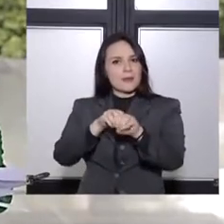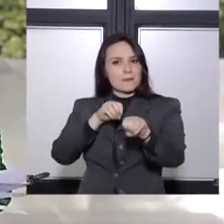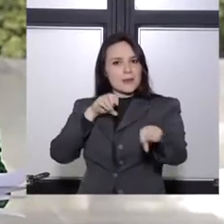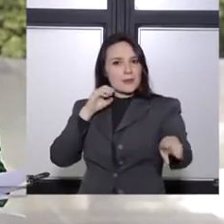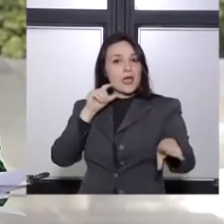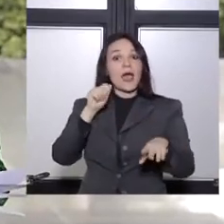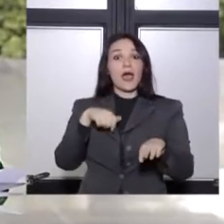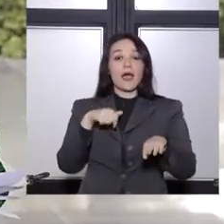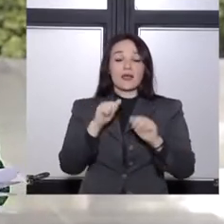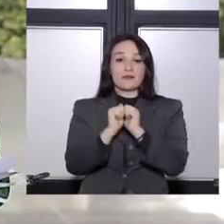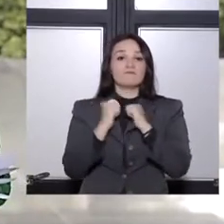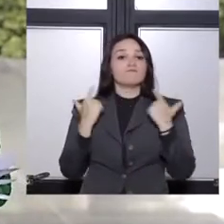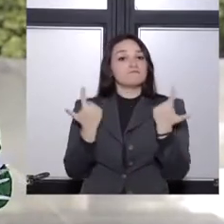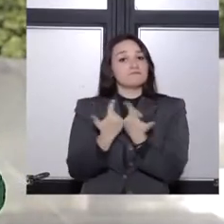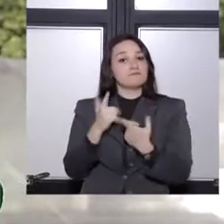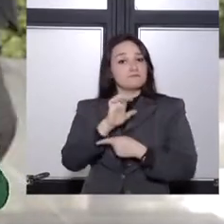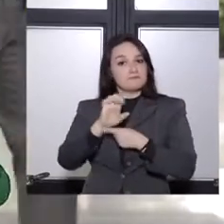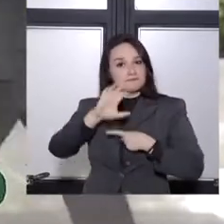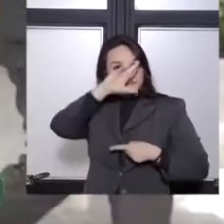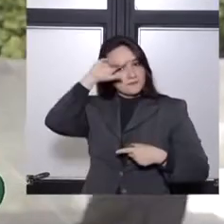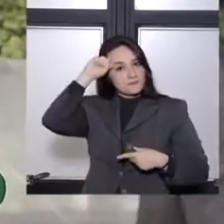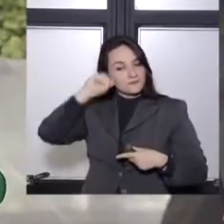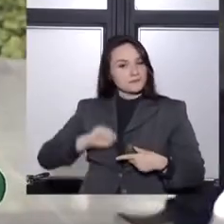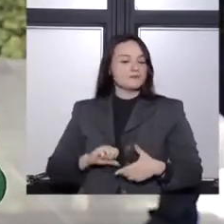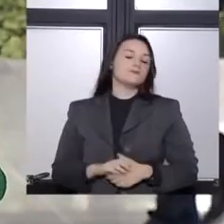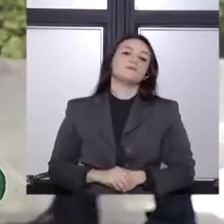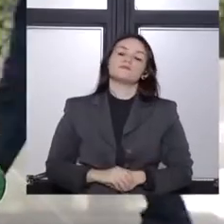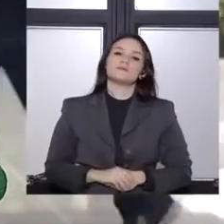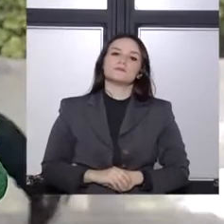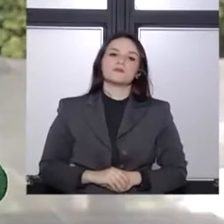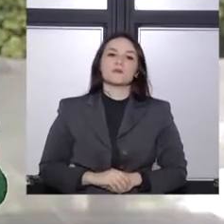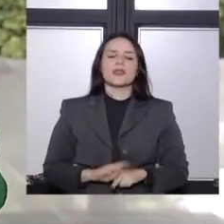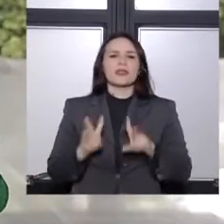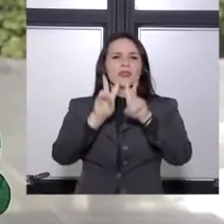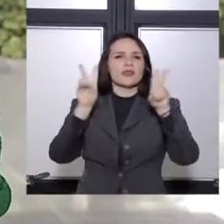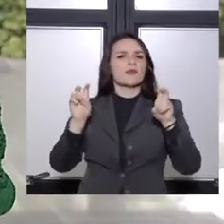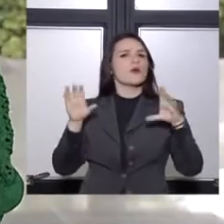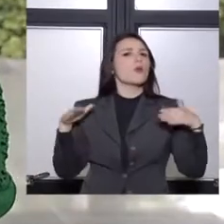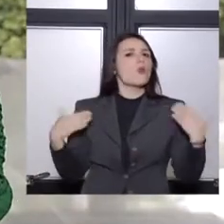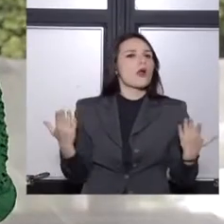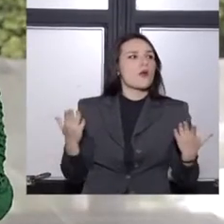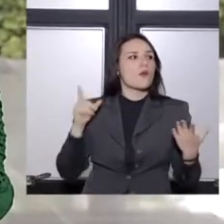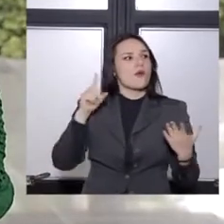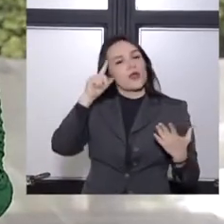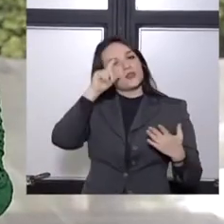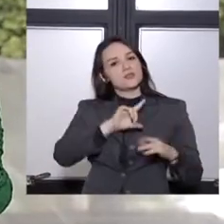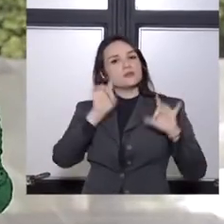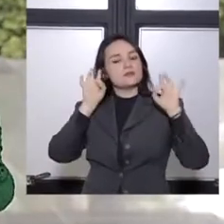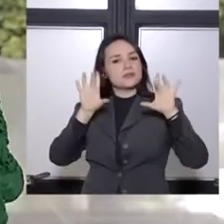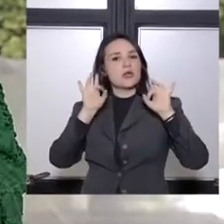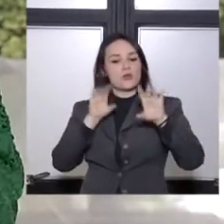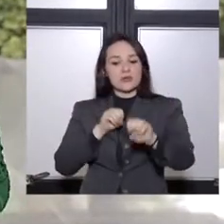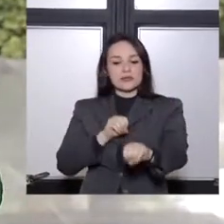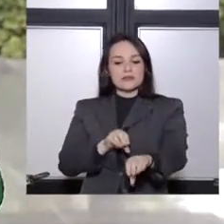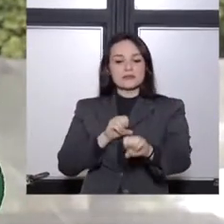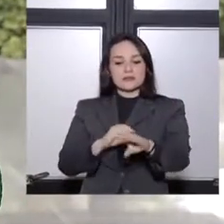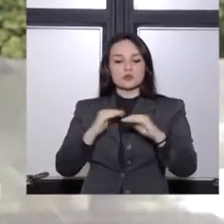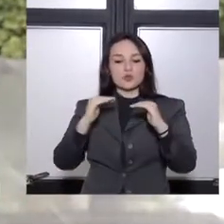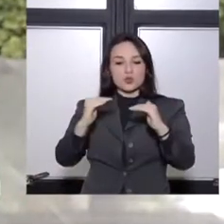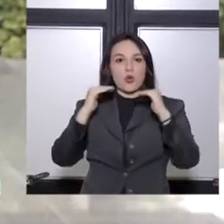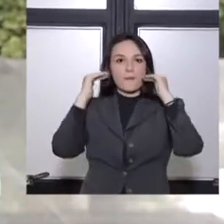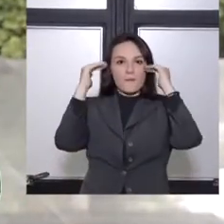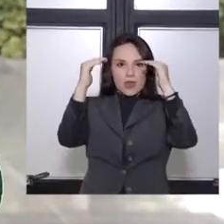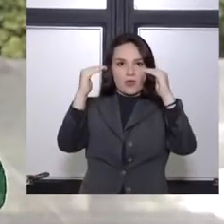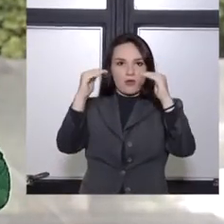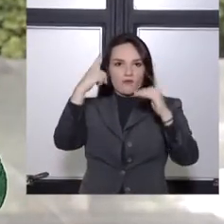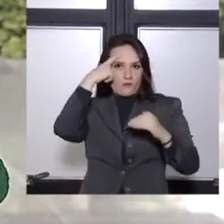Assembleia Legislativa de Mato Grosso do Sul, alusiva ao Dia do Ensino Superior. É uma alternativa